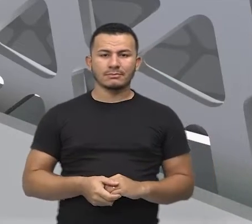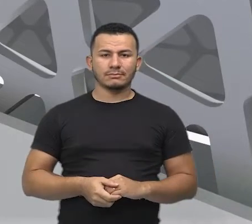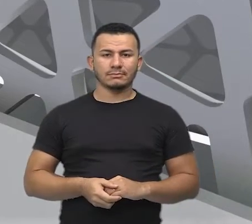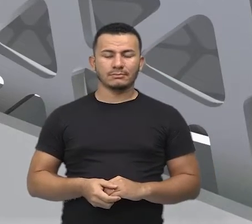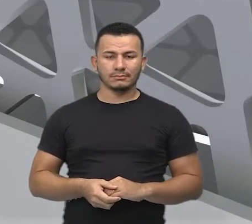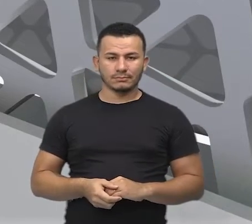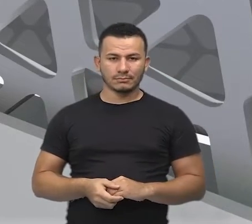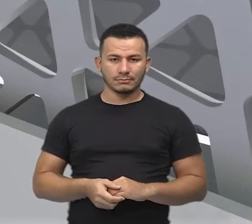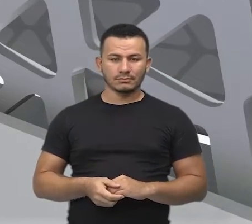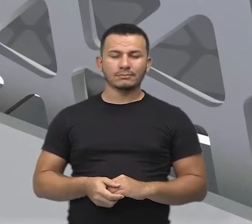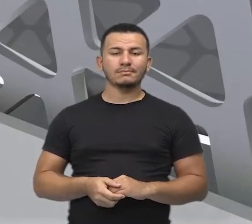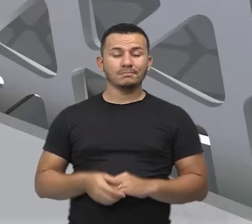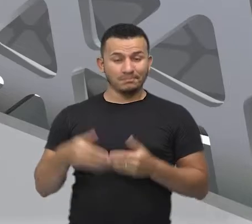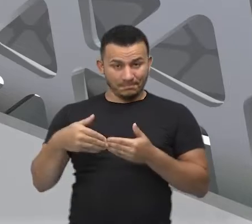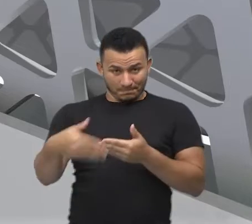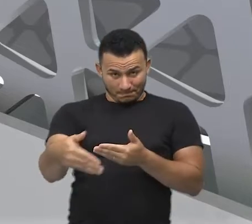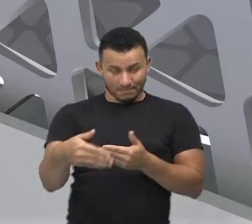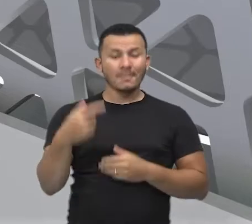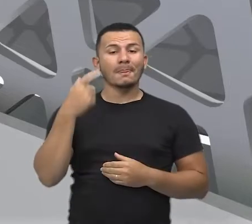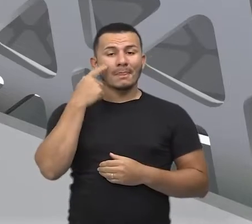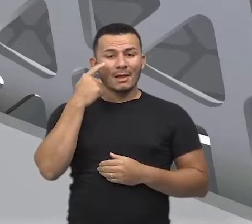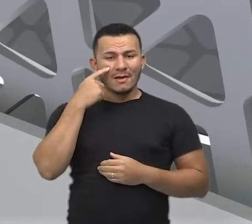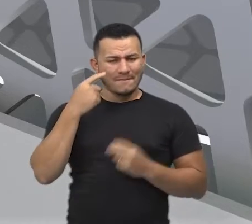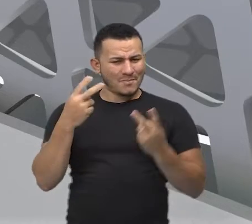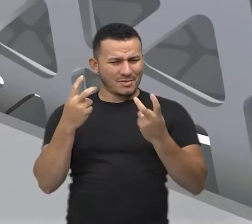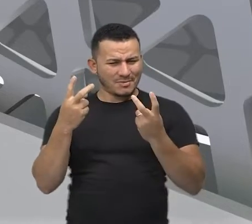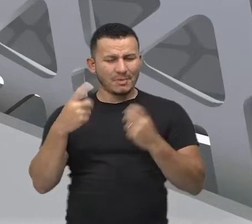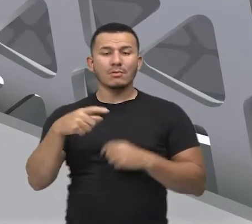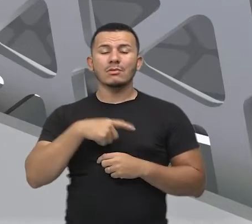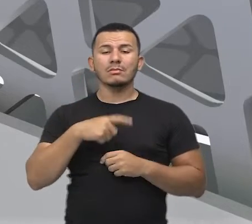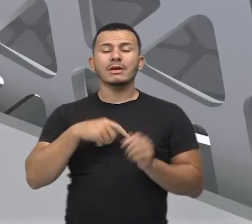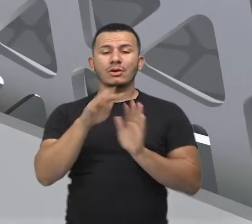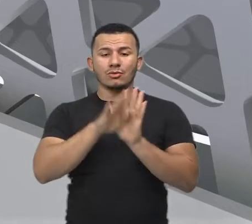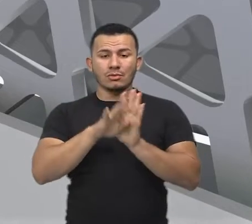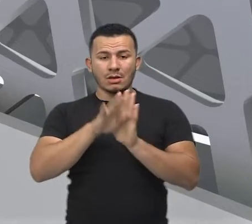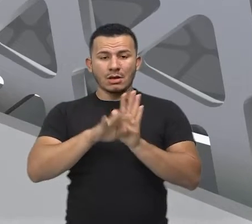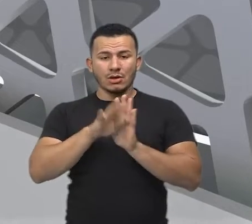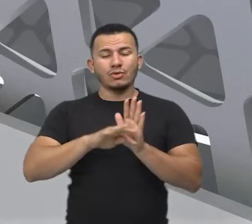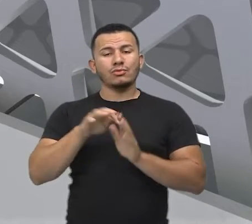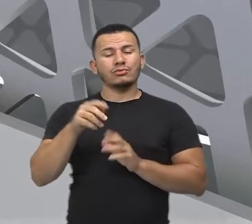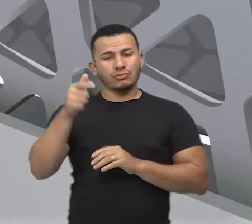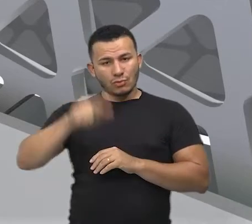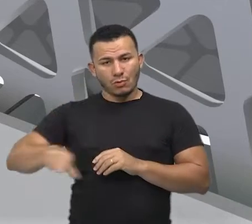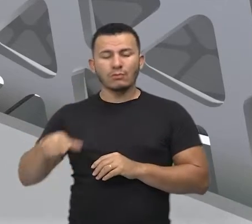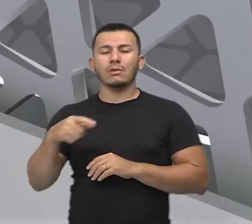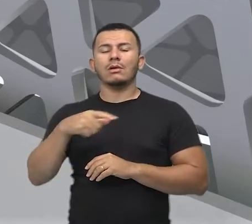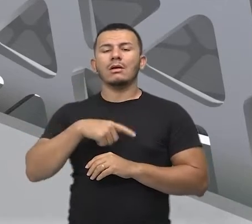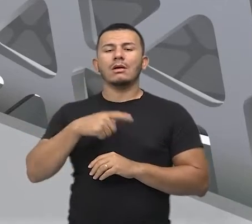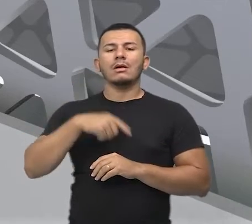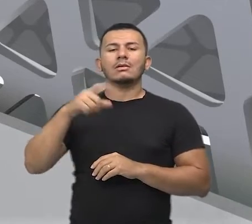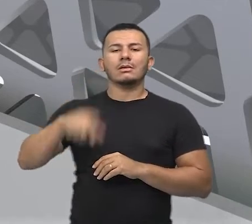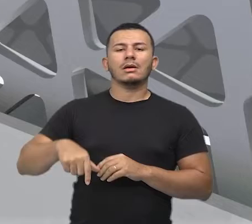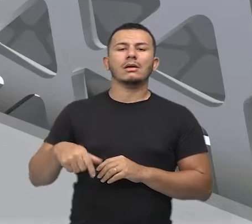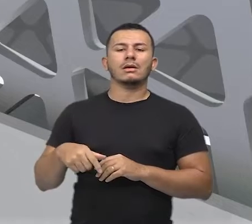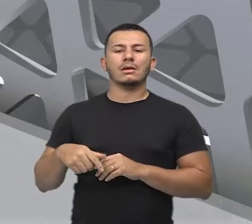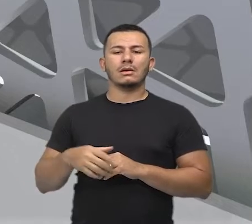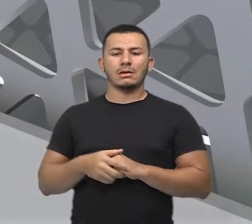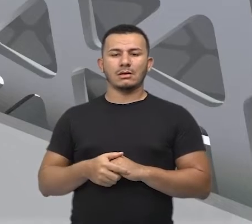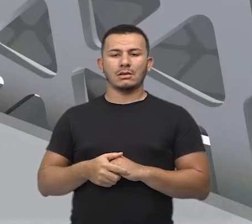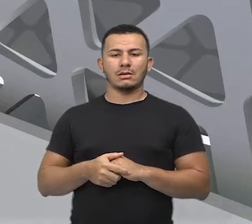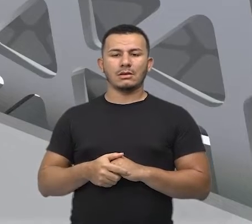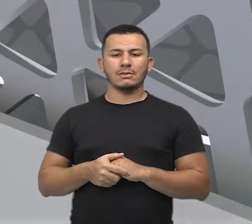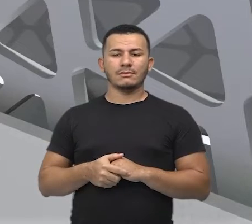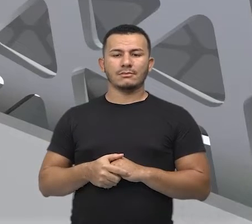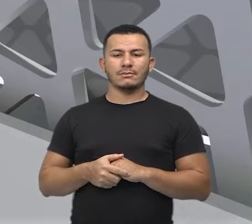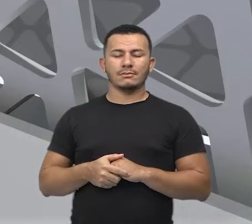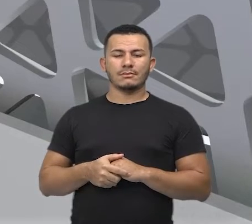Ok? Então, vamos continuar? Vocês observam que no nosso texto, colocando ele mais uma vez, há uso, né, a nossa charge, colocando ela aí